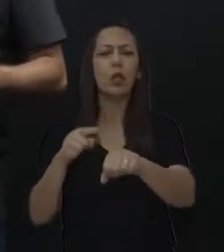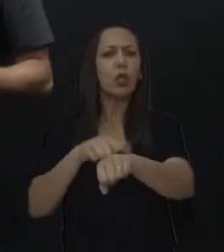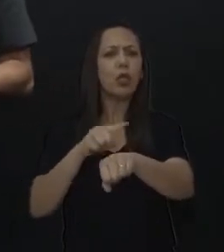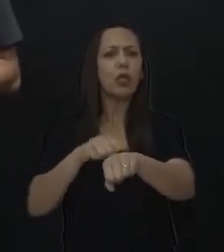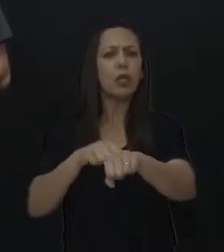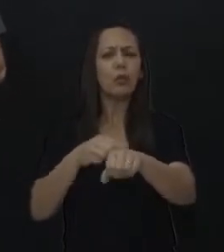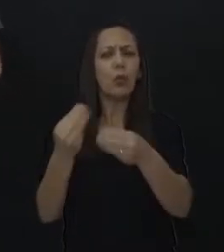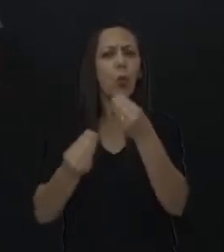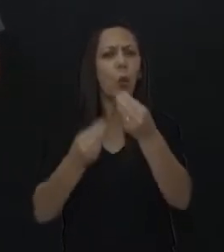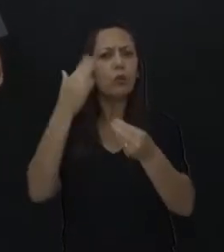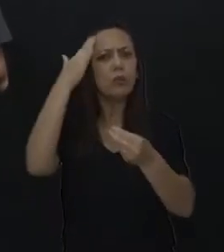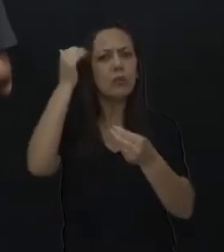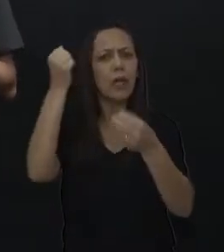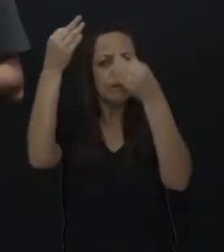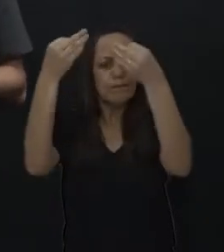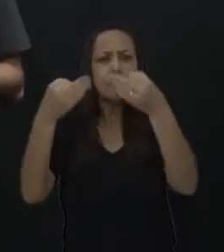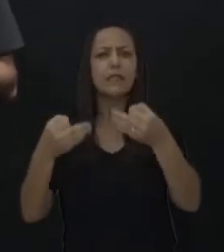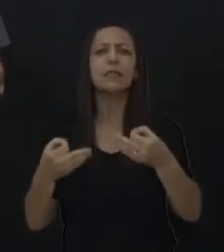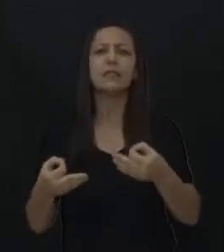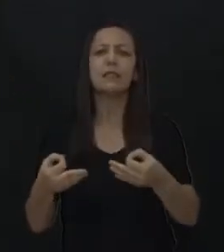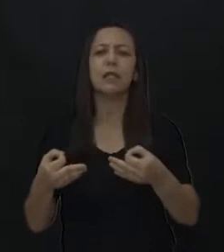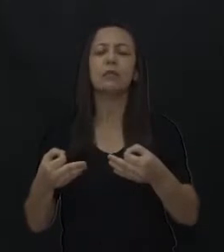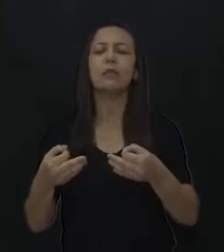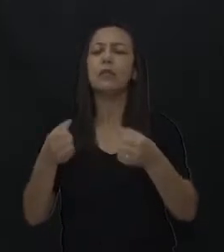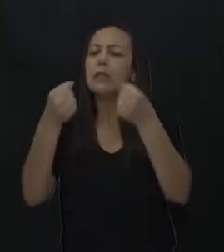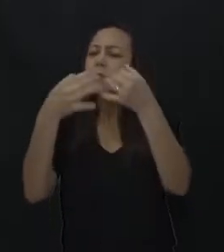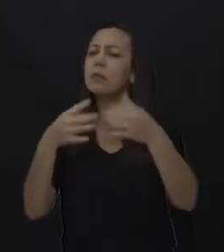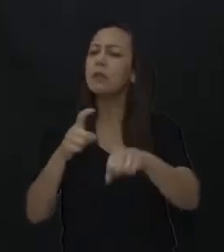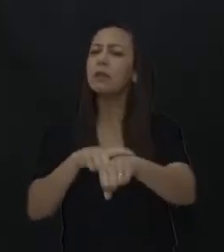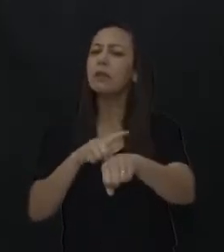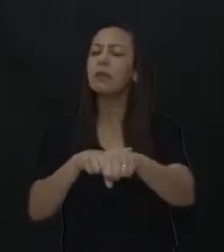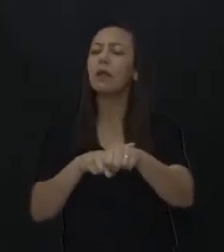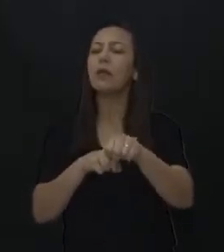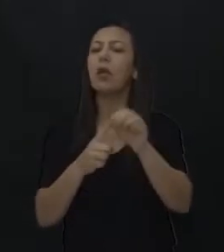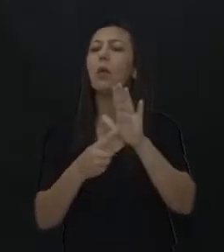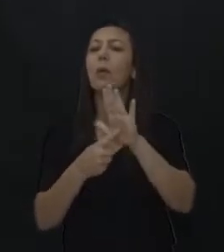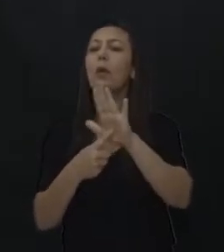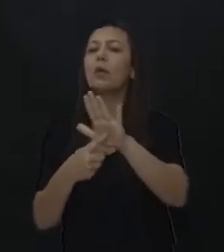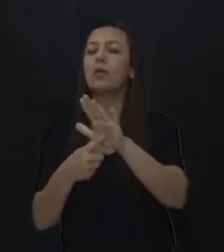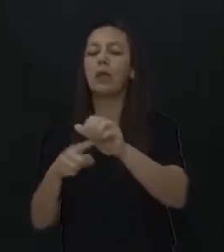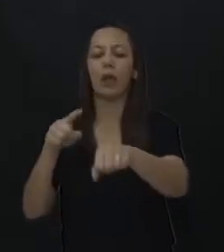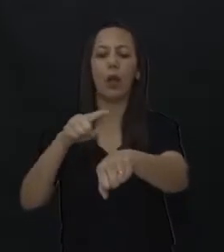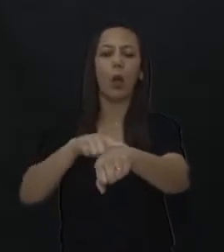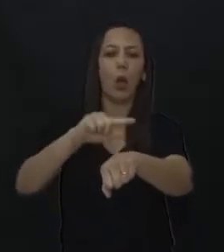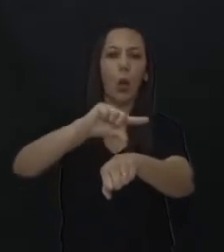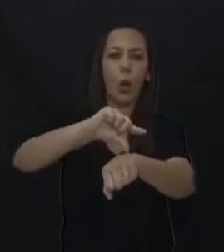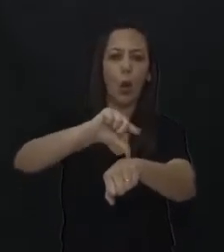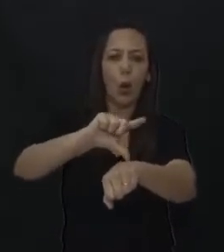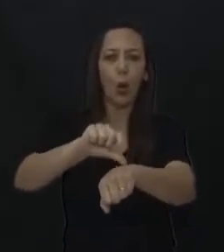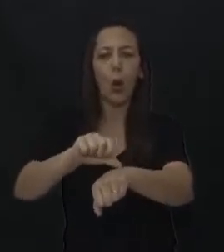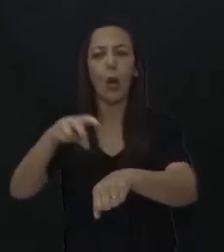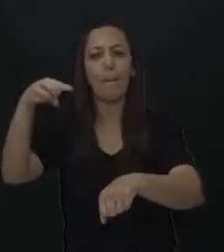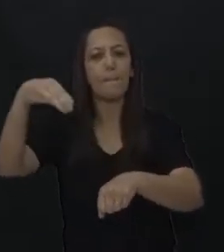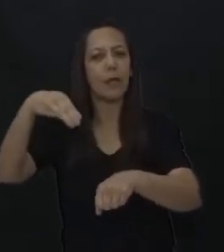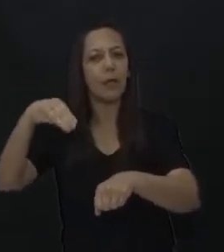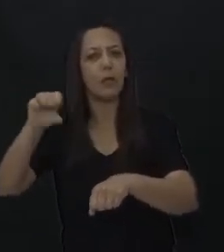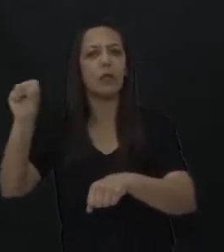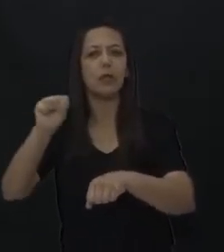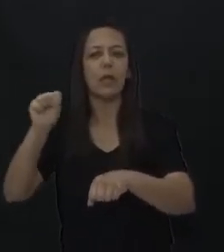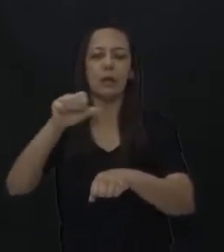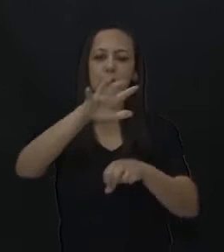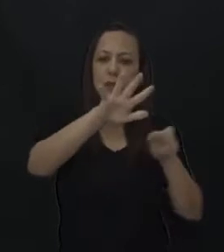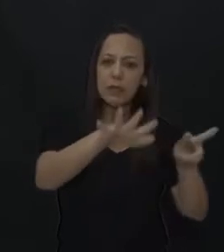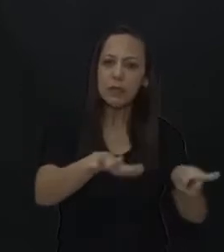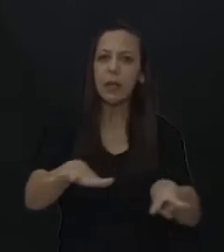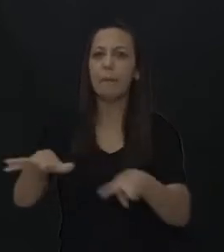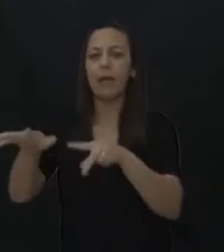de tempo. E quando a gente fala em medida de tempo, eu estou envolvendo o quê? Horas, minutos, segundos, semanas,